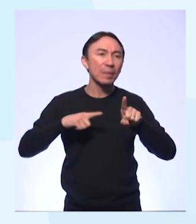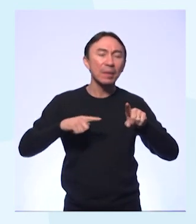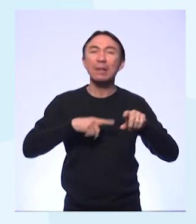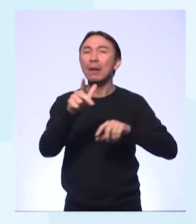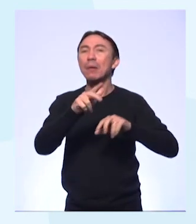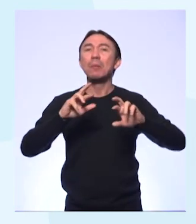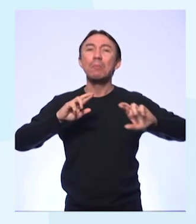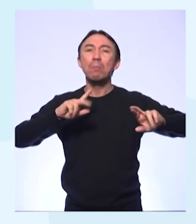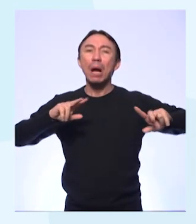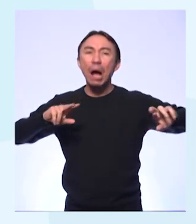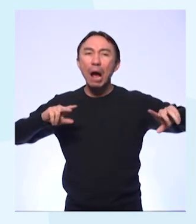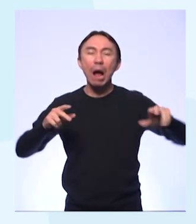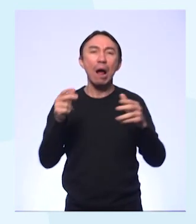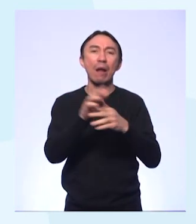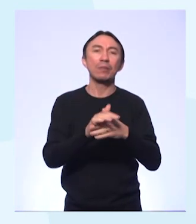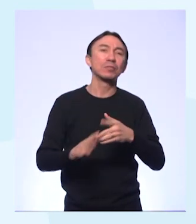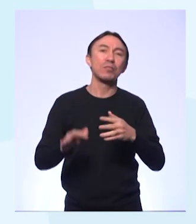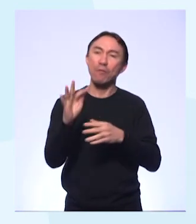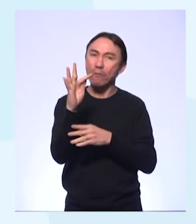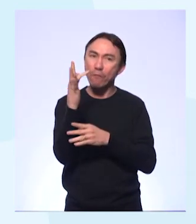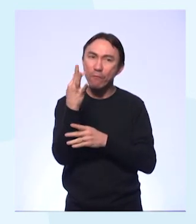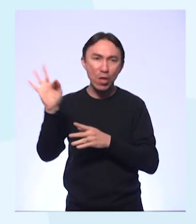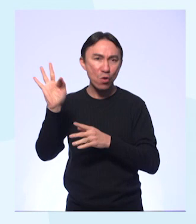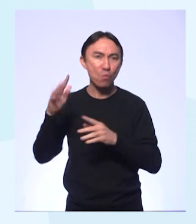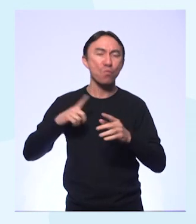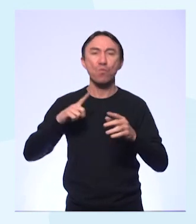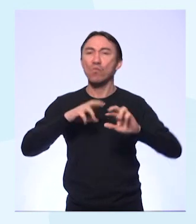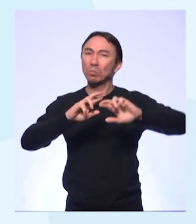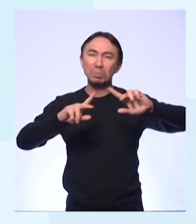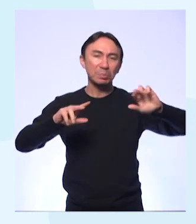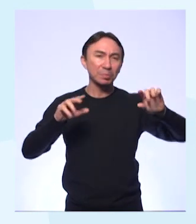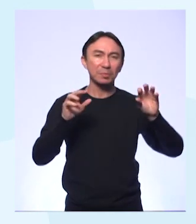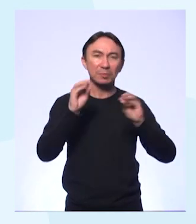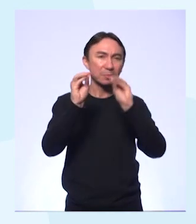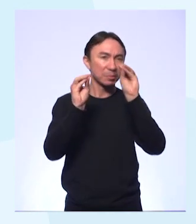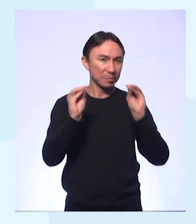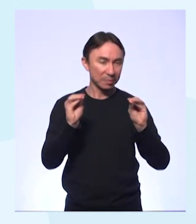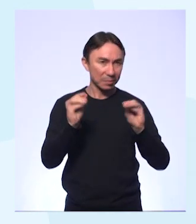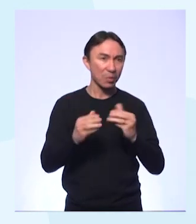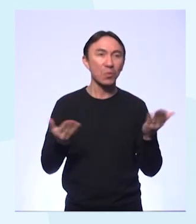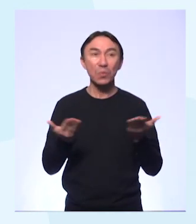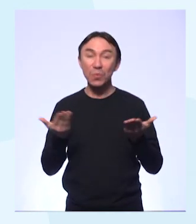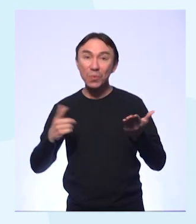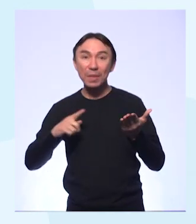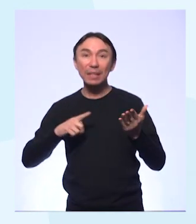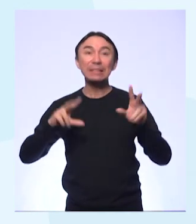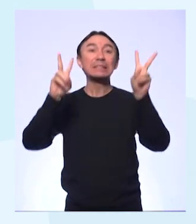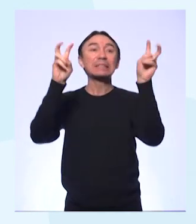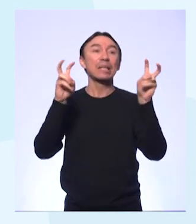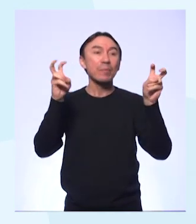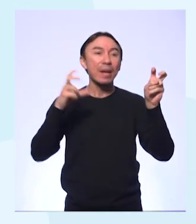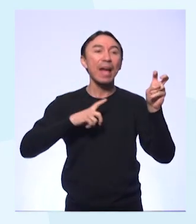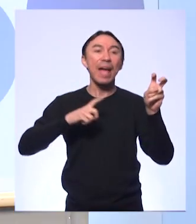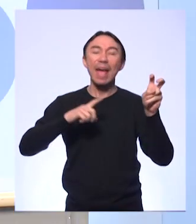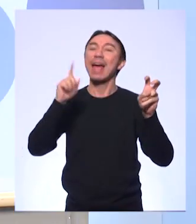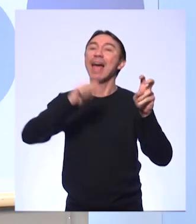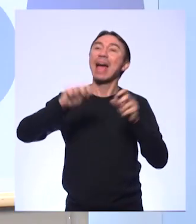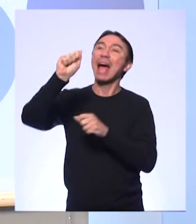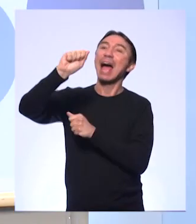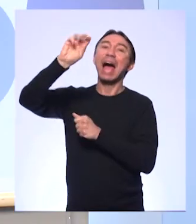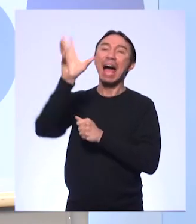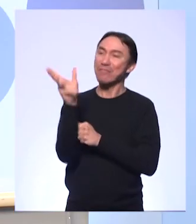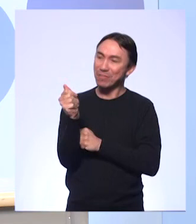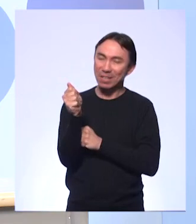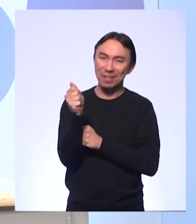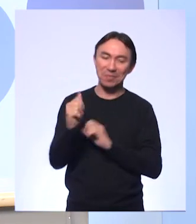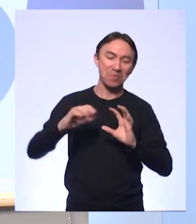físicos citados. O tema e o conteúdo da aula de hoje é a África no mundo global. E esse tema da nossa